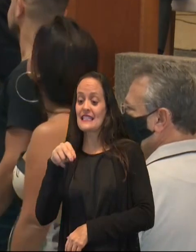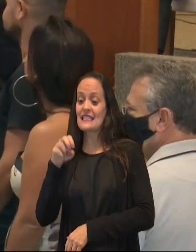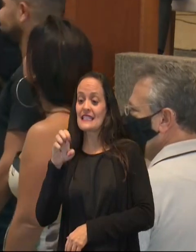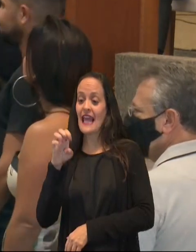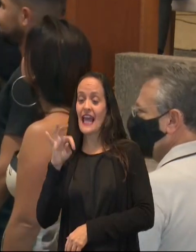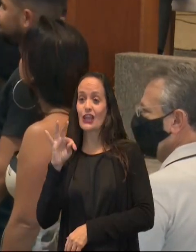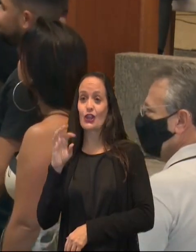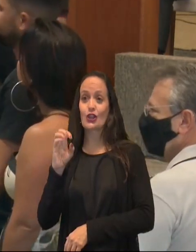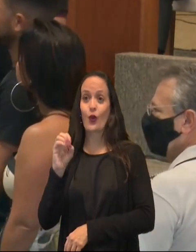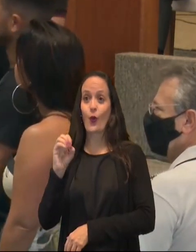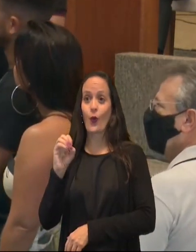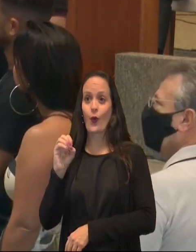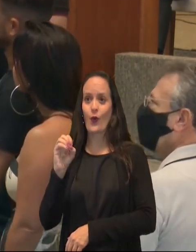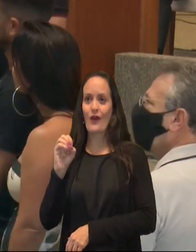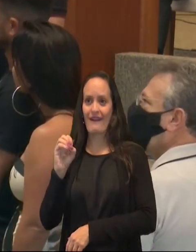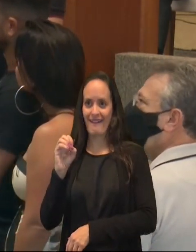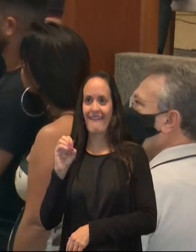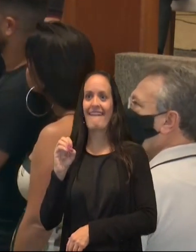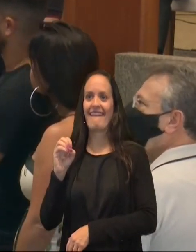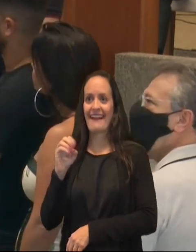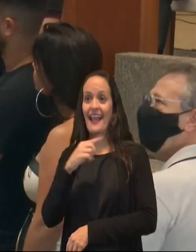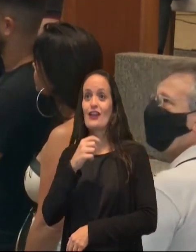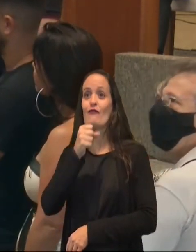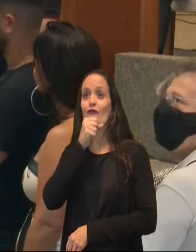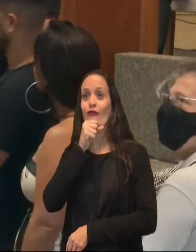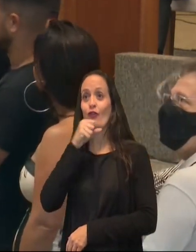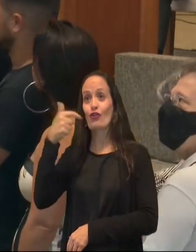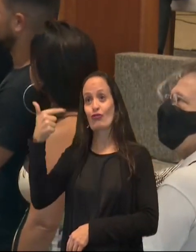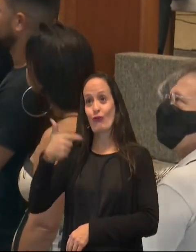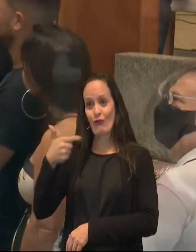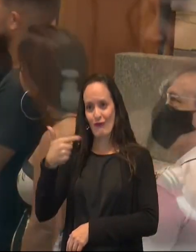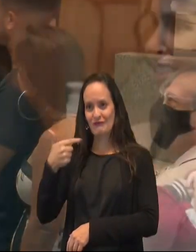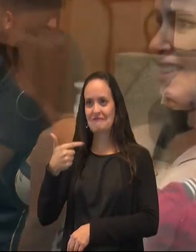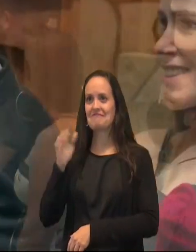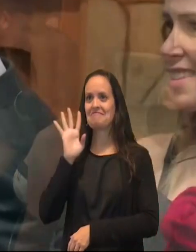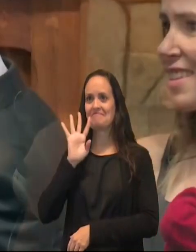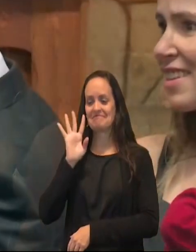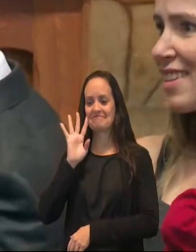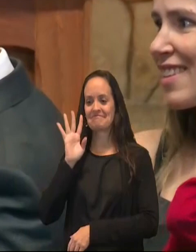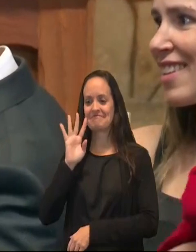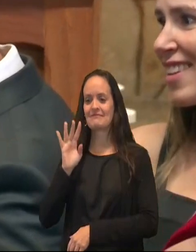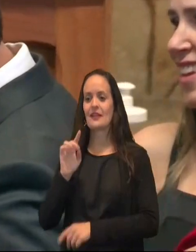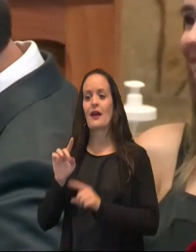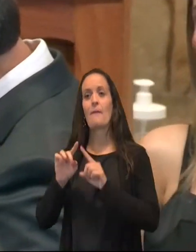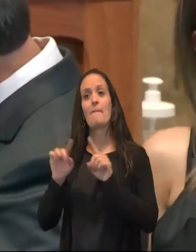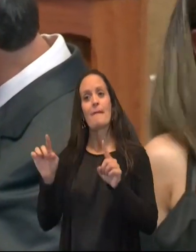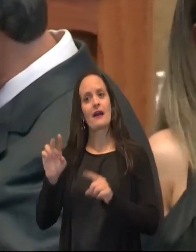nós, os mais novos, muita inspiração. Só vou pedir ao pastor para não pregar.